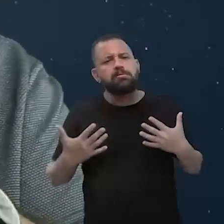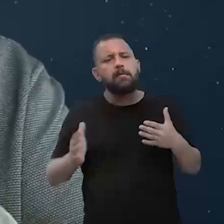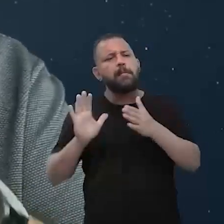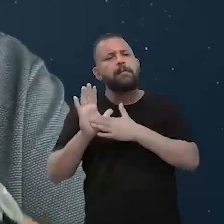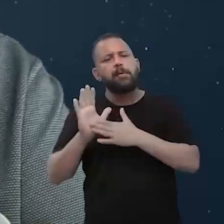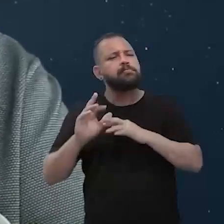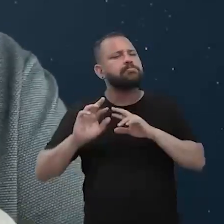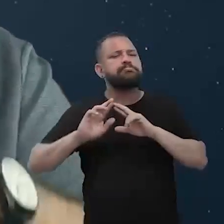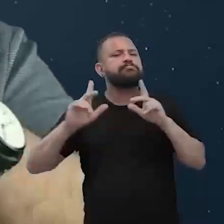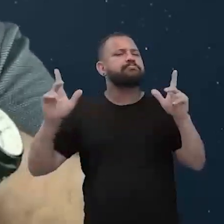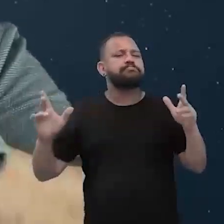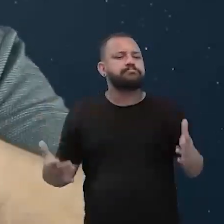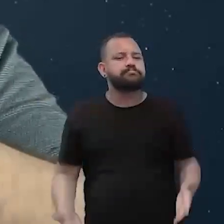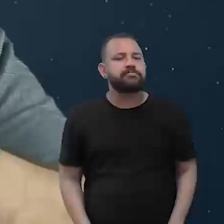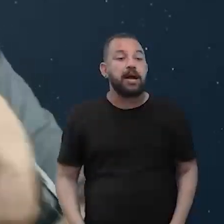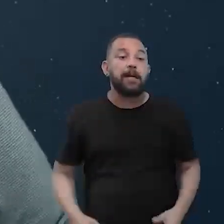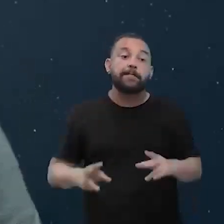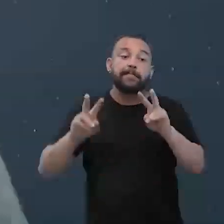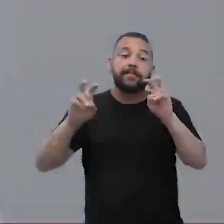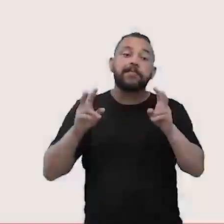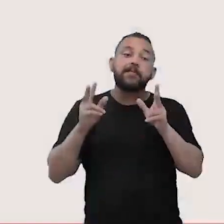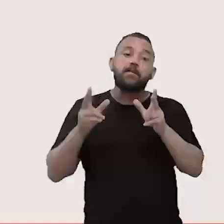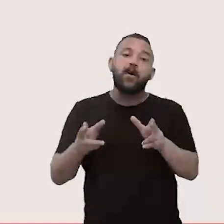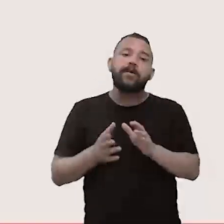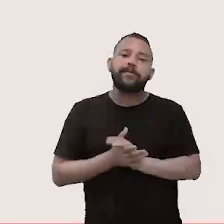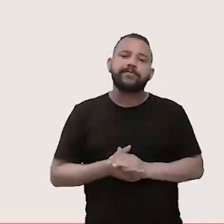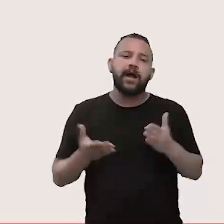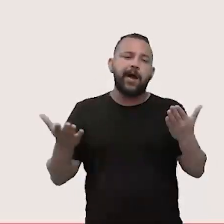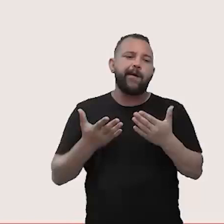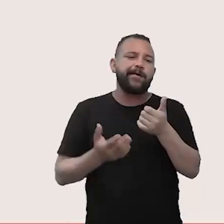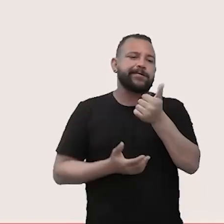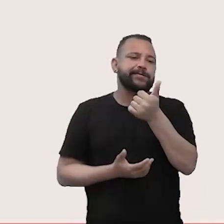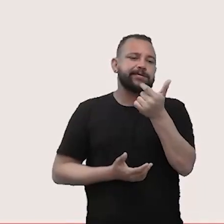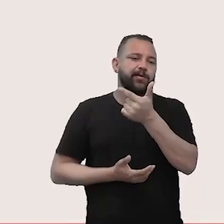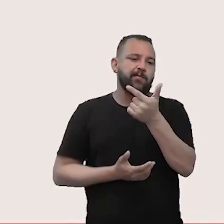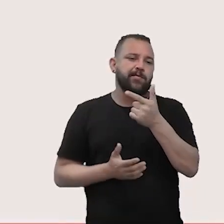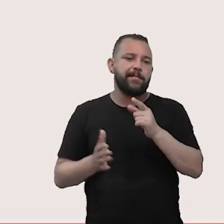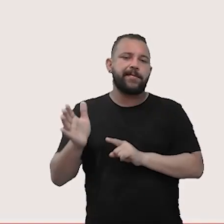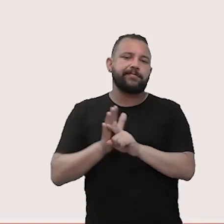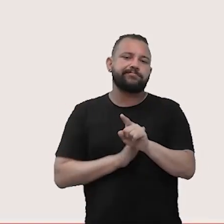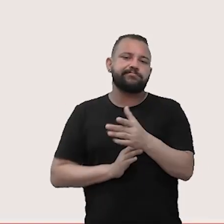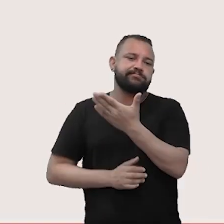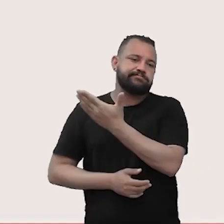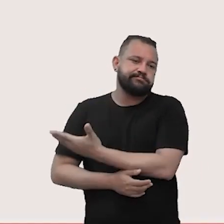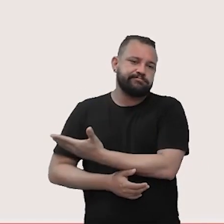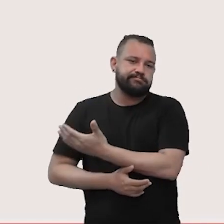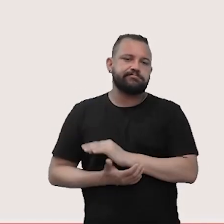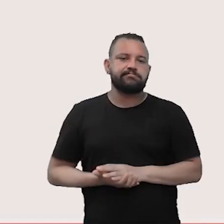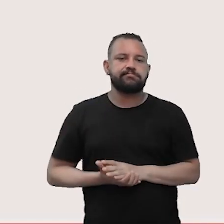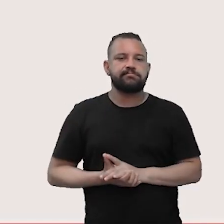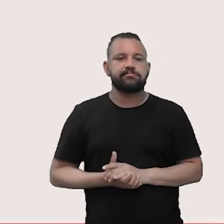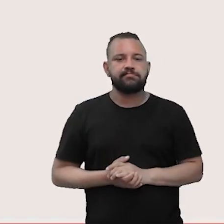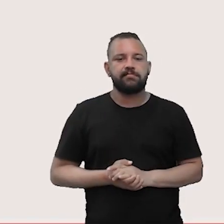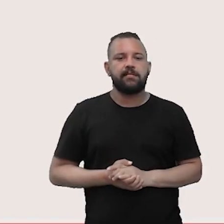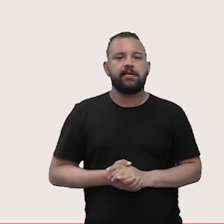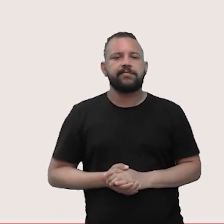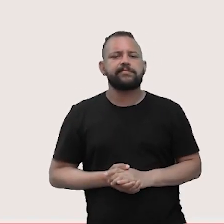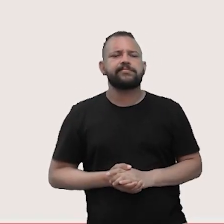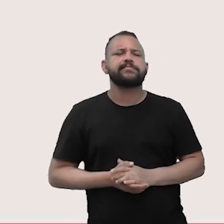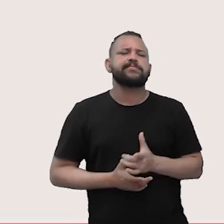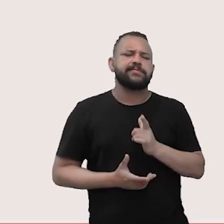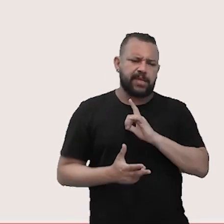da temática ser a mesma. Dá uma olhada agora na segunda questão. Vai para a segunda. Segunda questão também, que foi uma questão do Enem